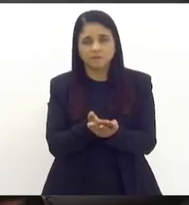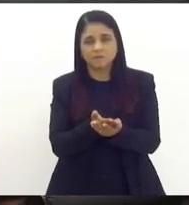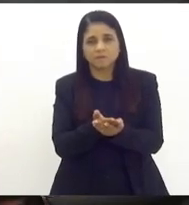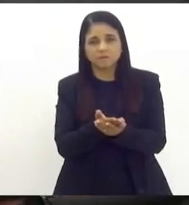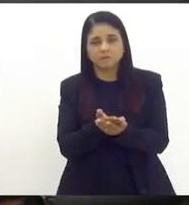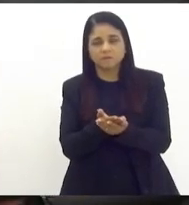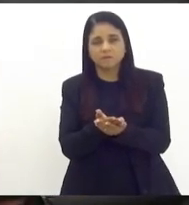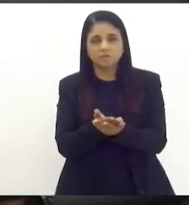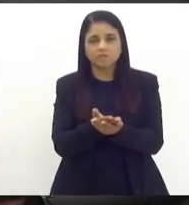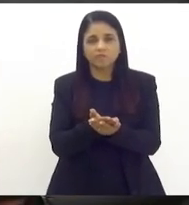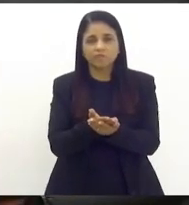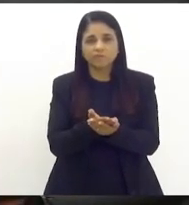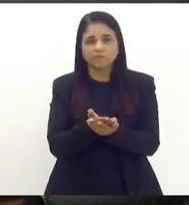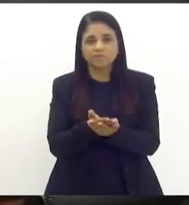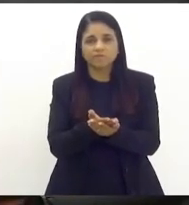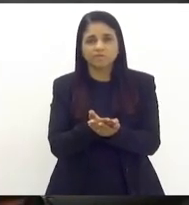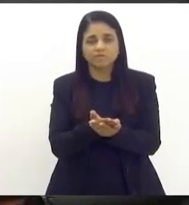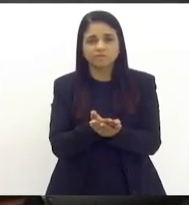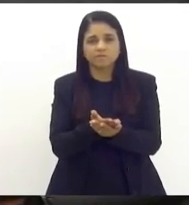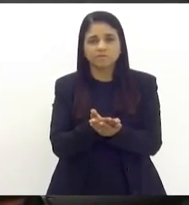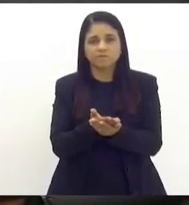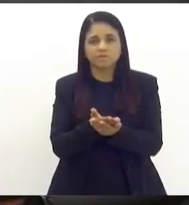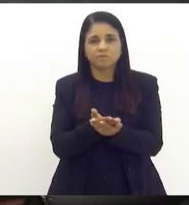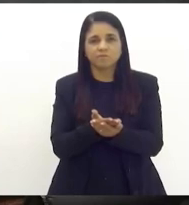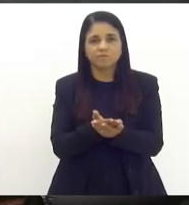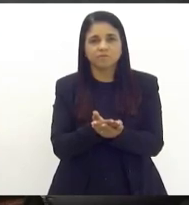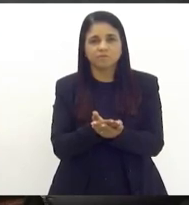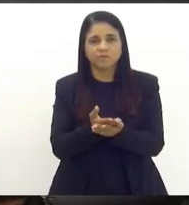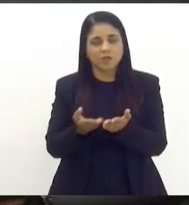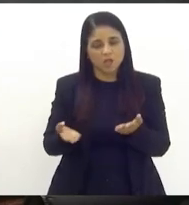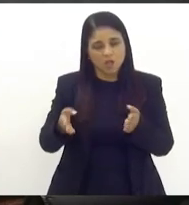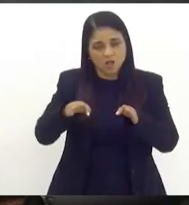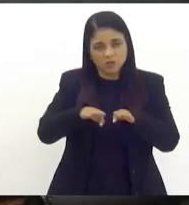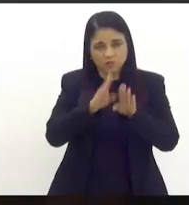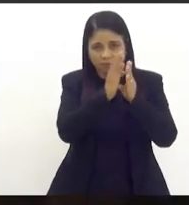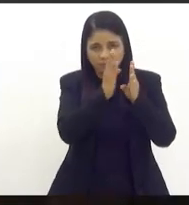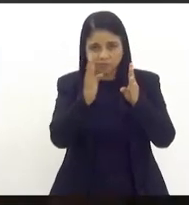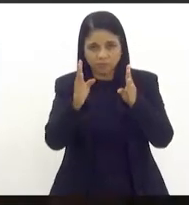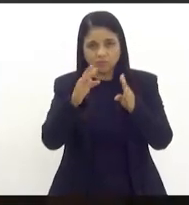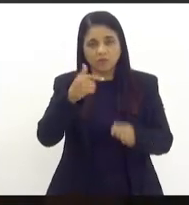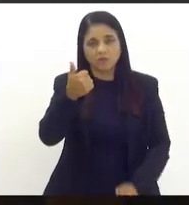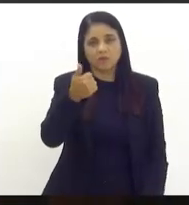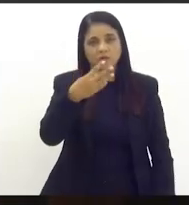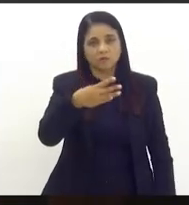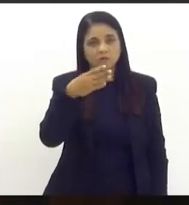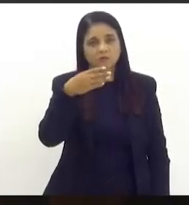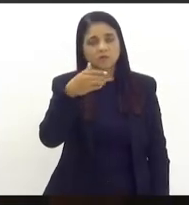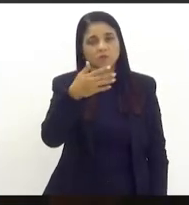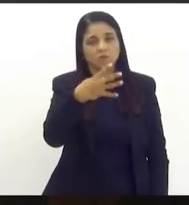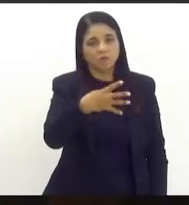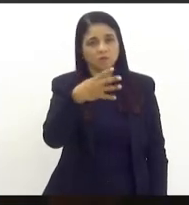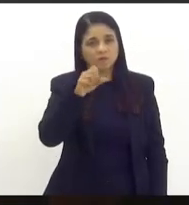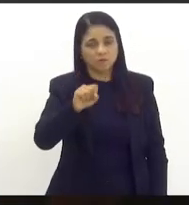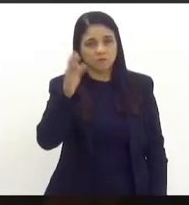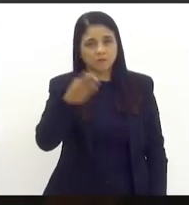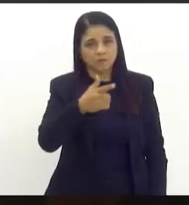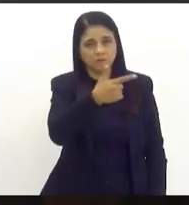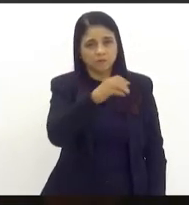a sobremesa inclusão na hora do dia 14 48/23